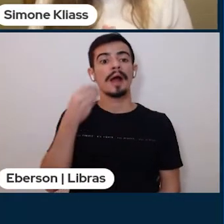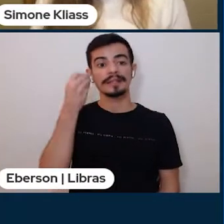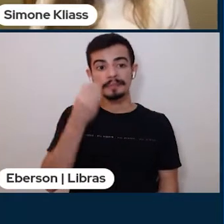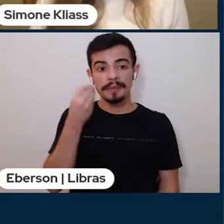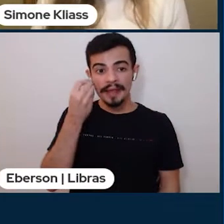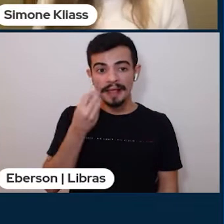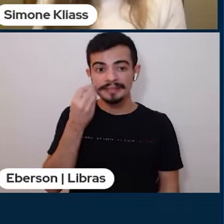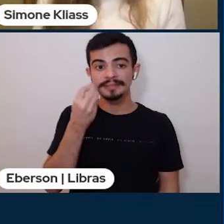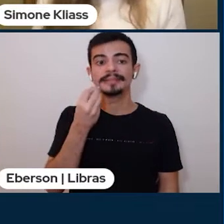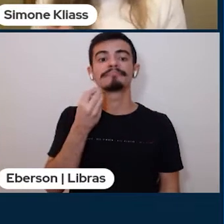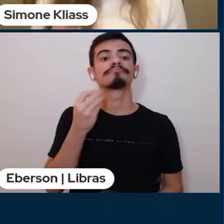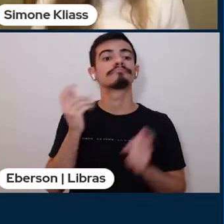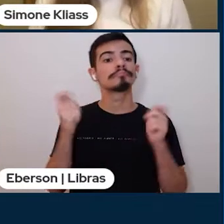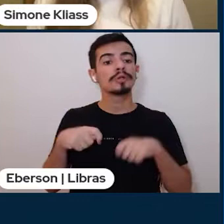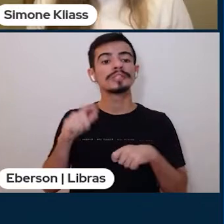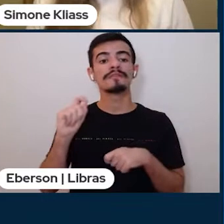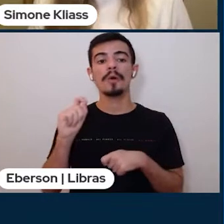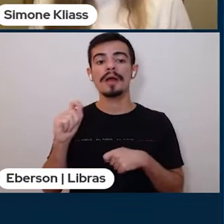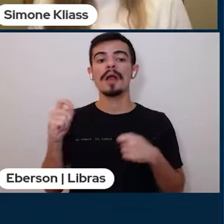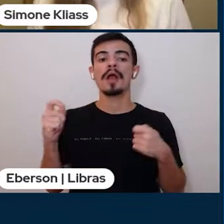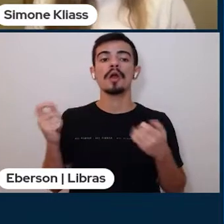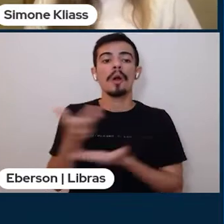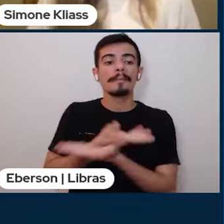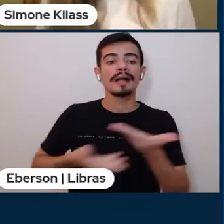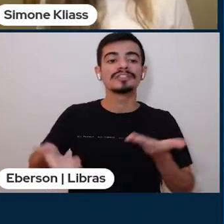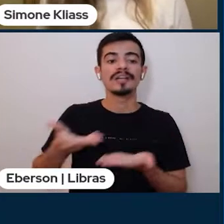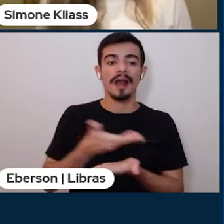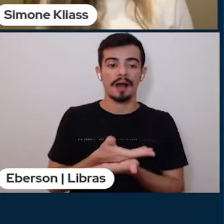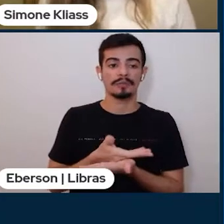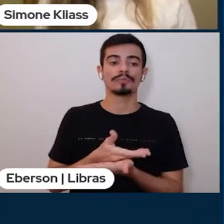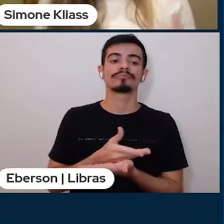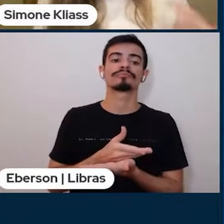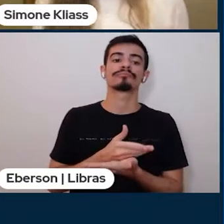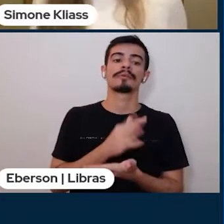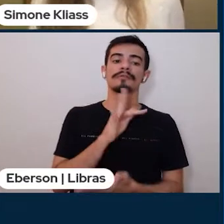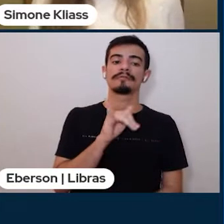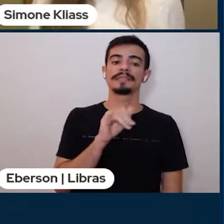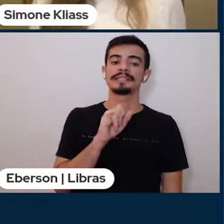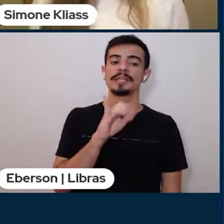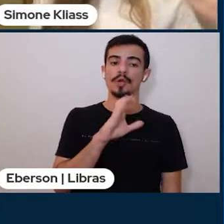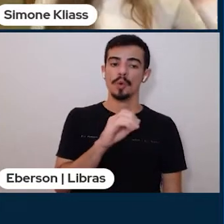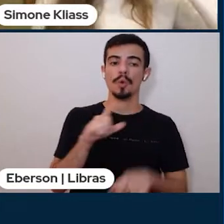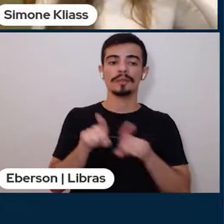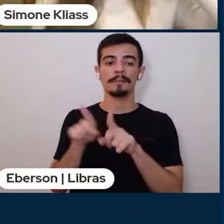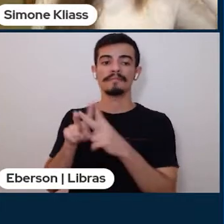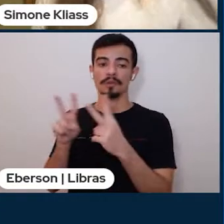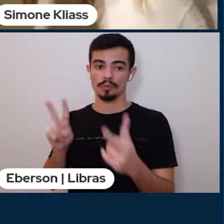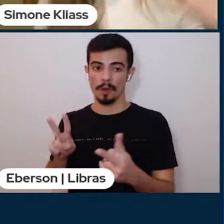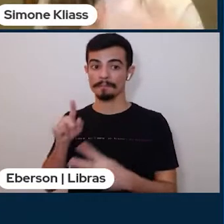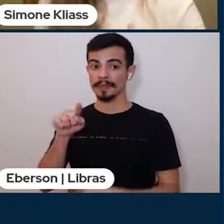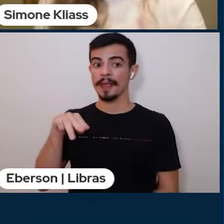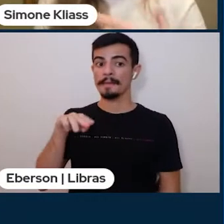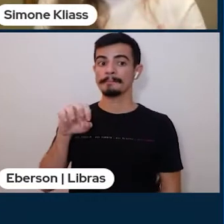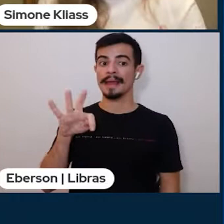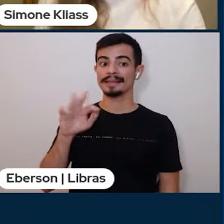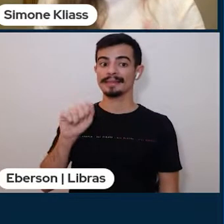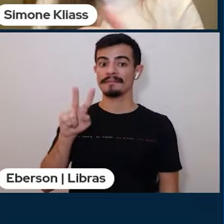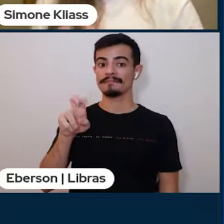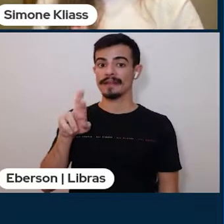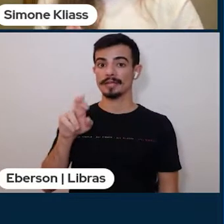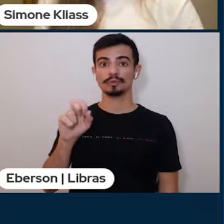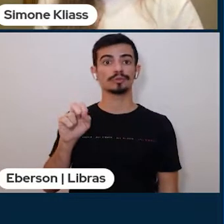eyeblock em cinco GBarbosa e muitas outras tecnologias e algumas que nem existem ainda essas experiências virtuais